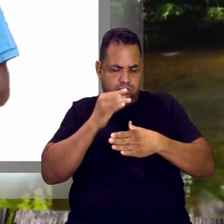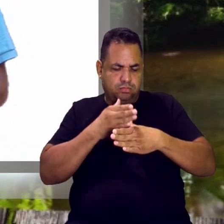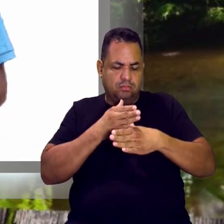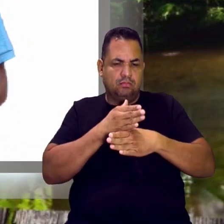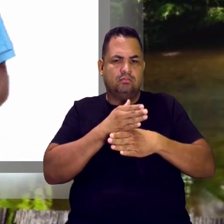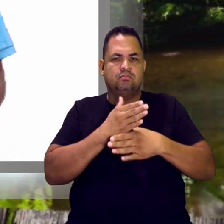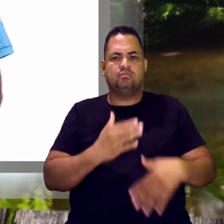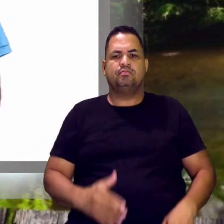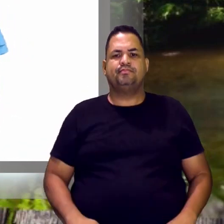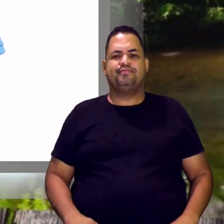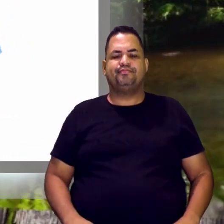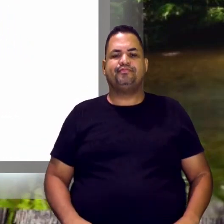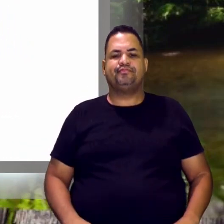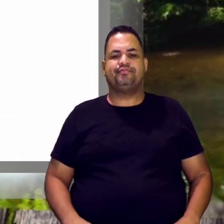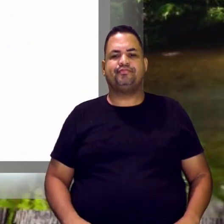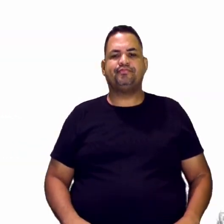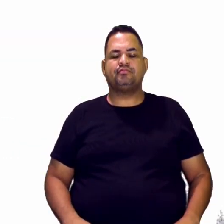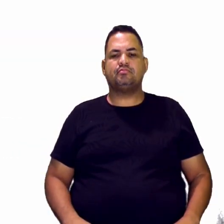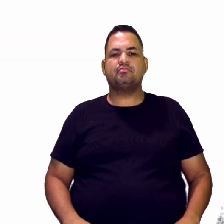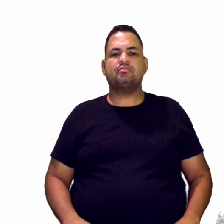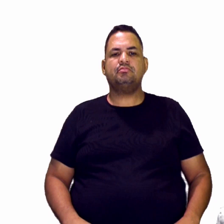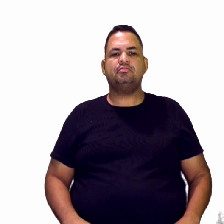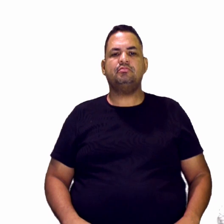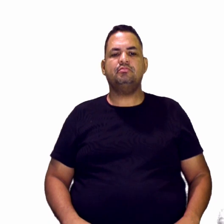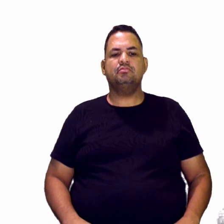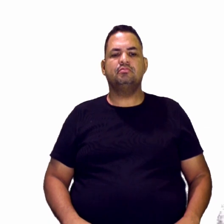é seletiva, tá bom? Vamos lá.